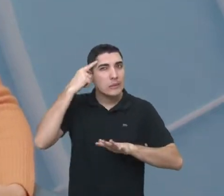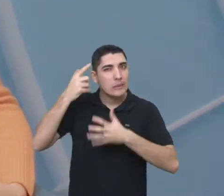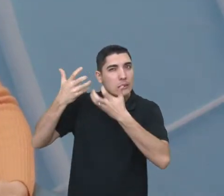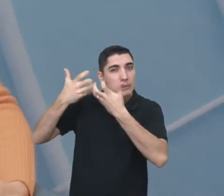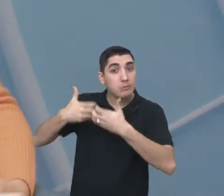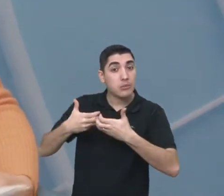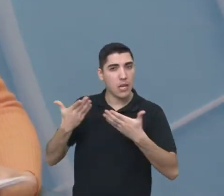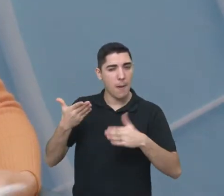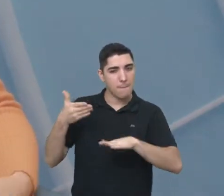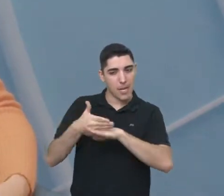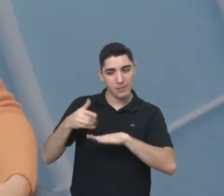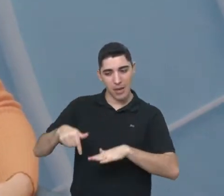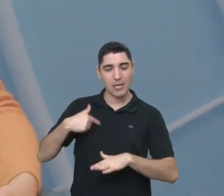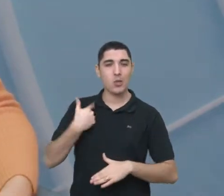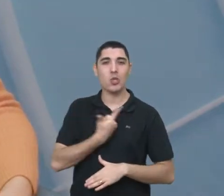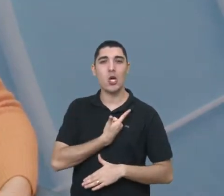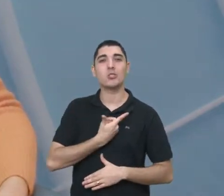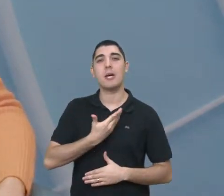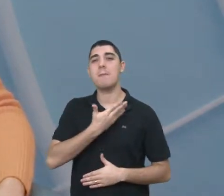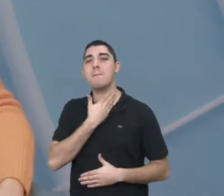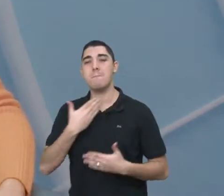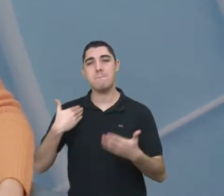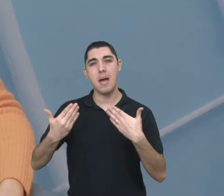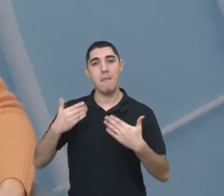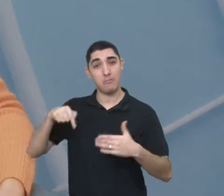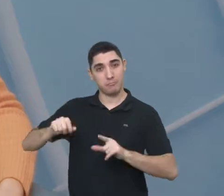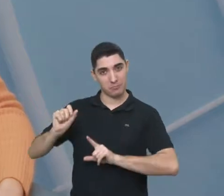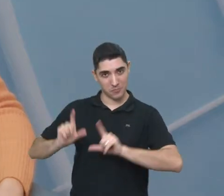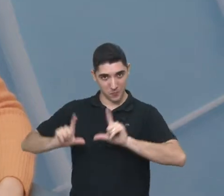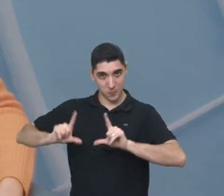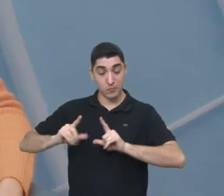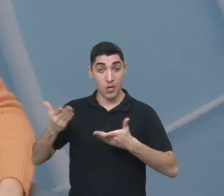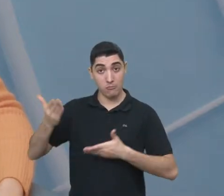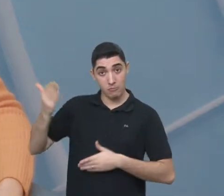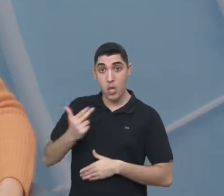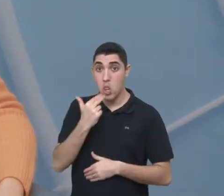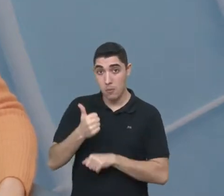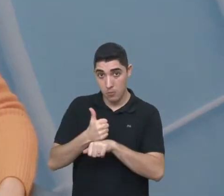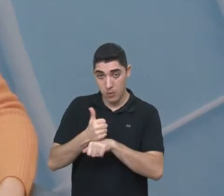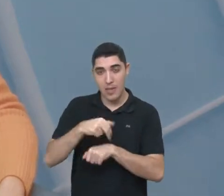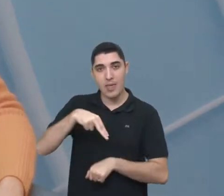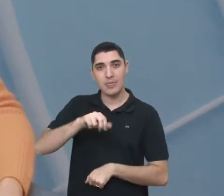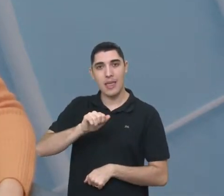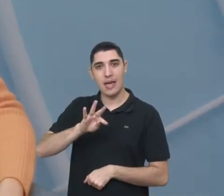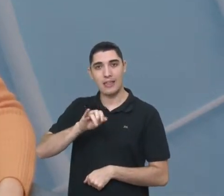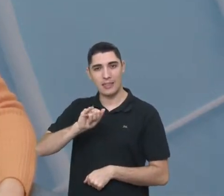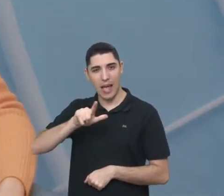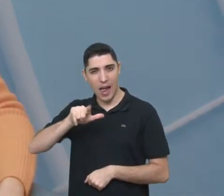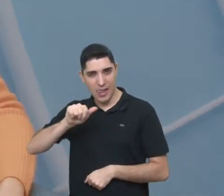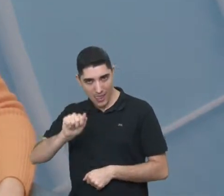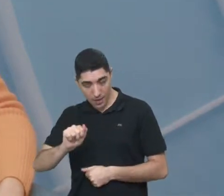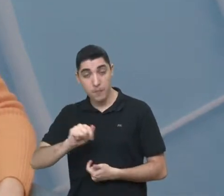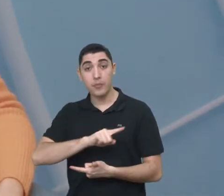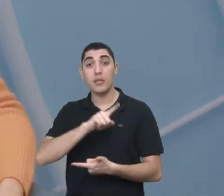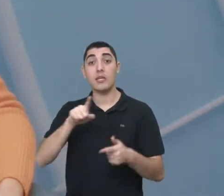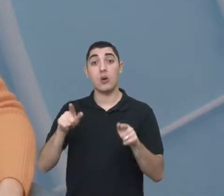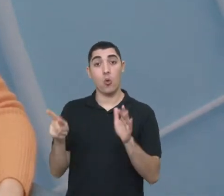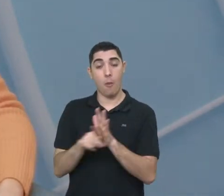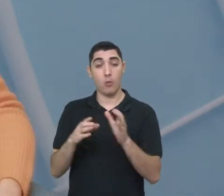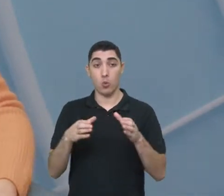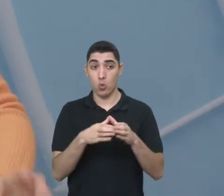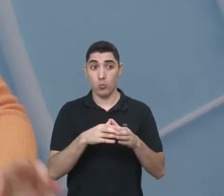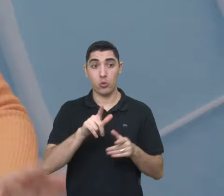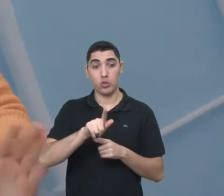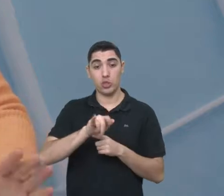a participar desta conversa no Diálogos da Cidade de hoje. Eu recebo a nutricionista Natália Petri, integrante do Grupo